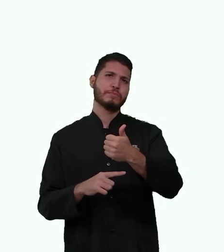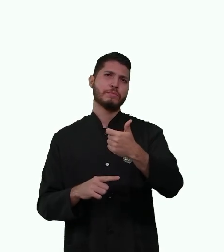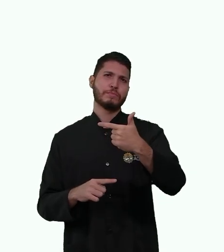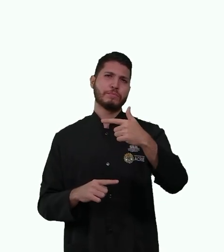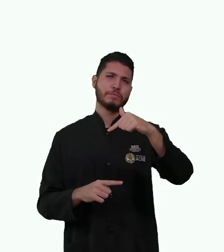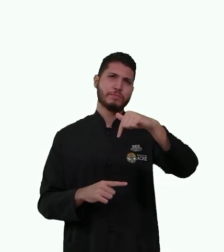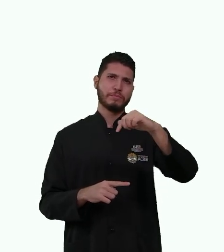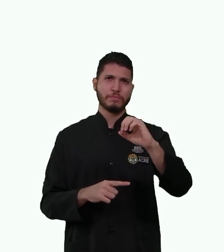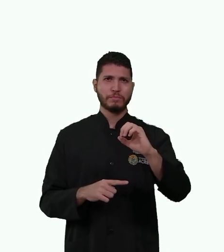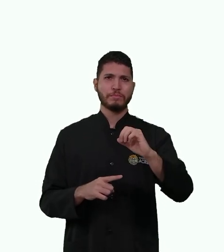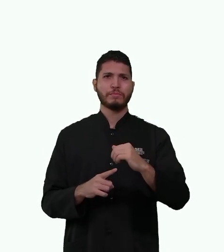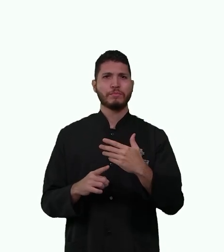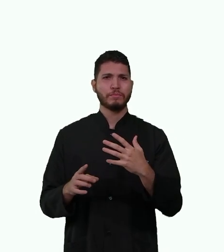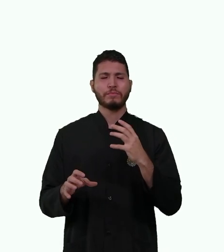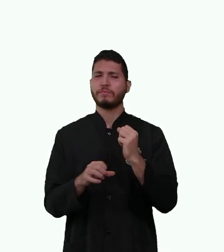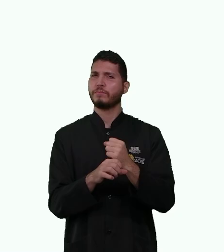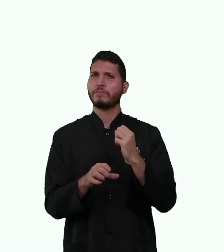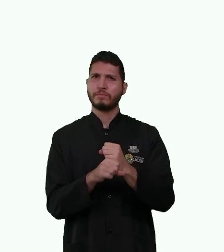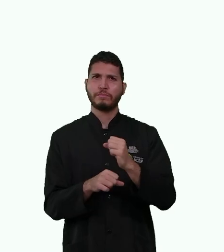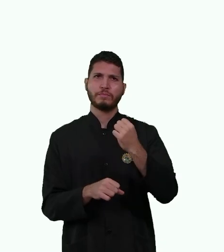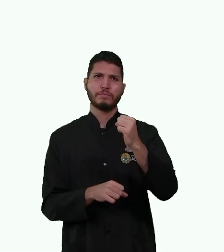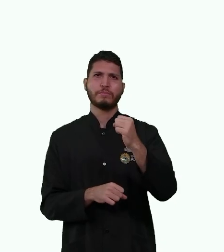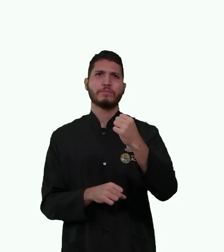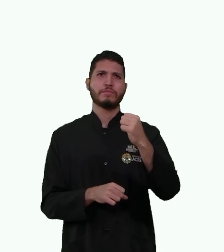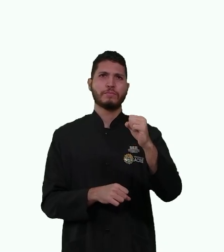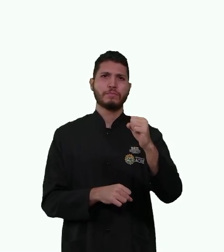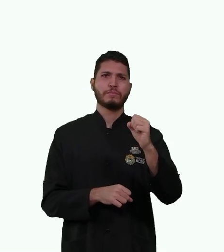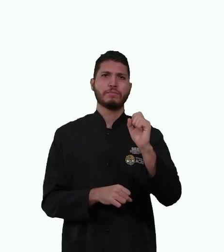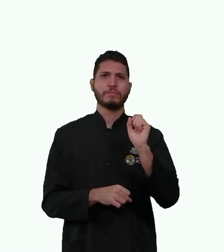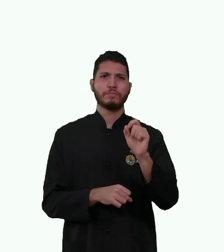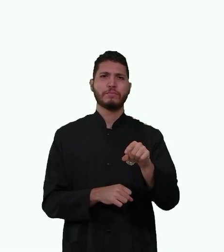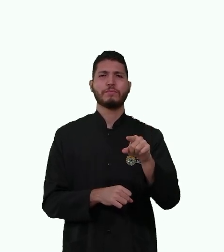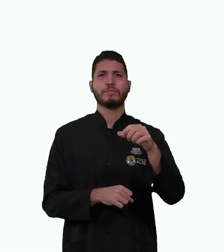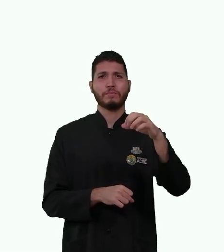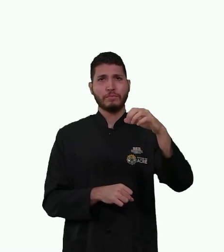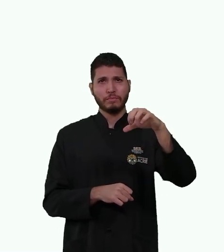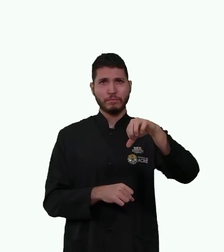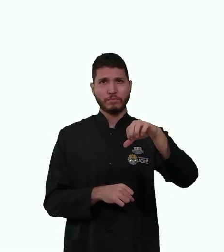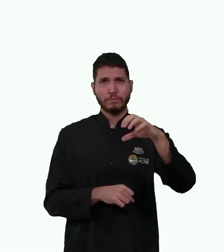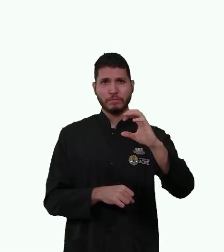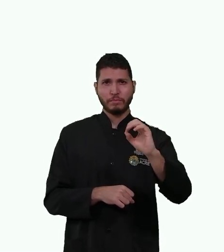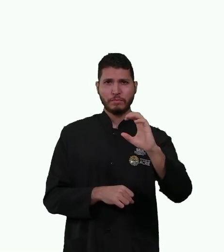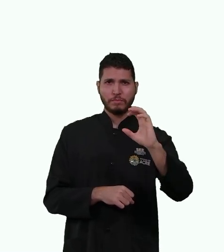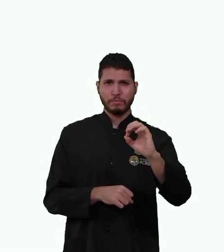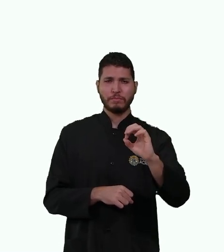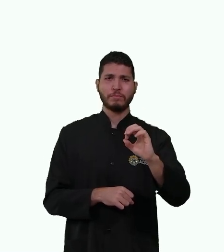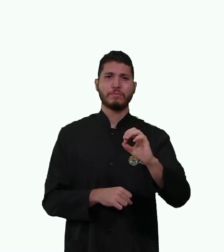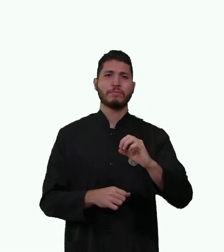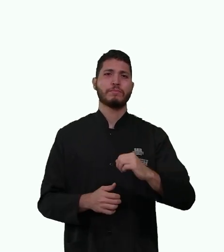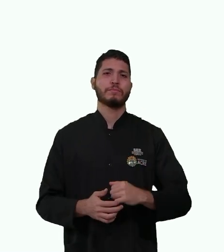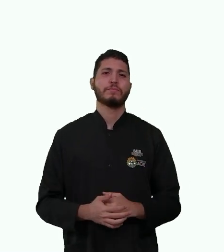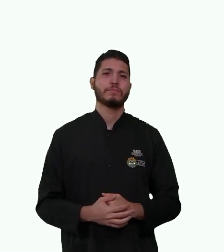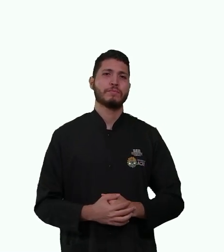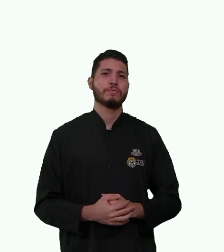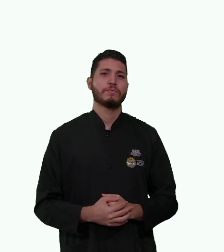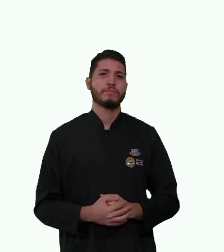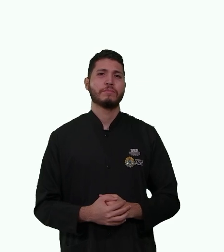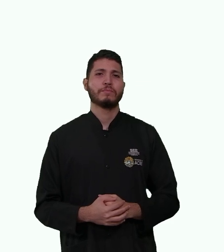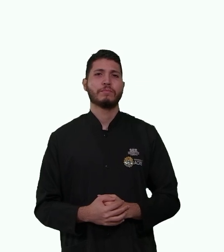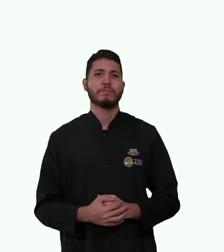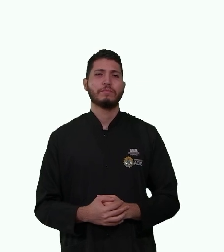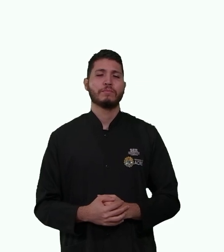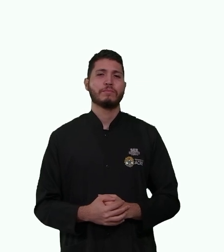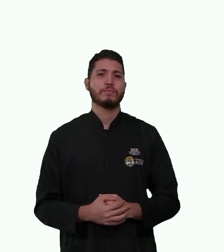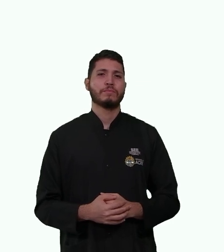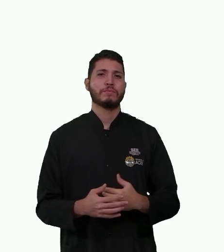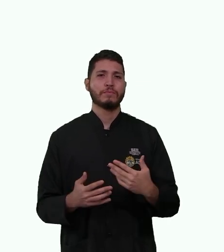dar 88.900. E aí, o 100 embaixo do 1.270 tem um 1, o 100 repete, né? Uma vez 100, 100. O